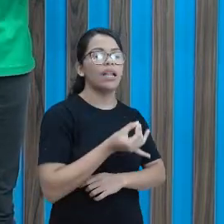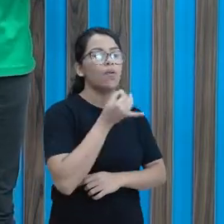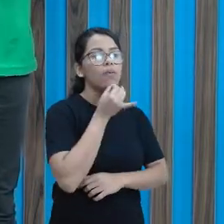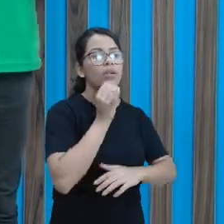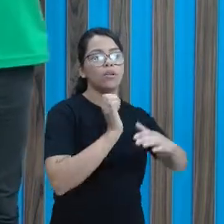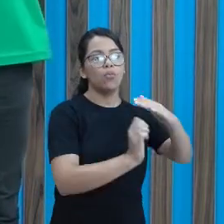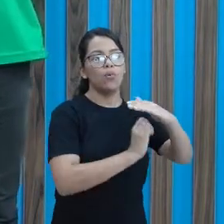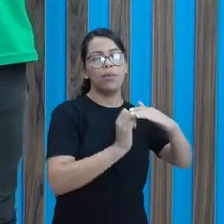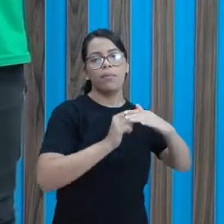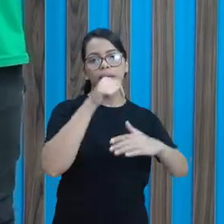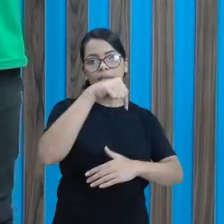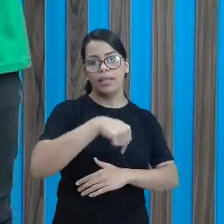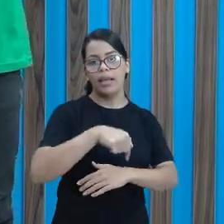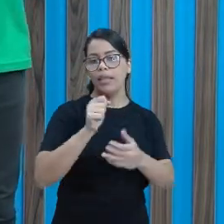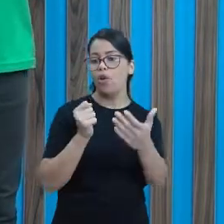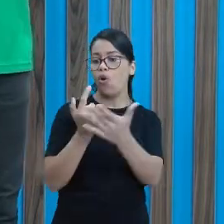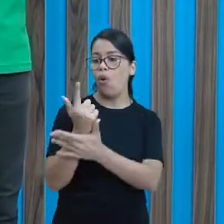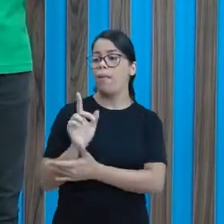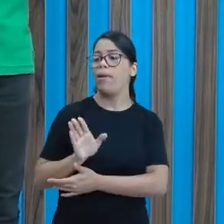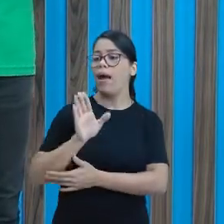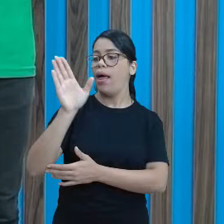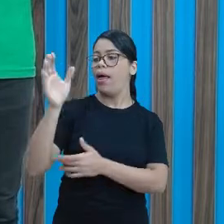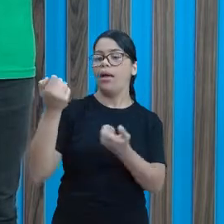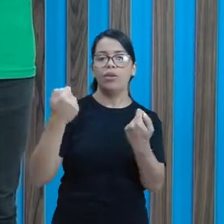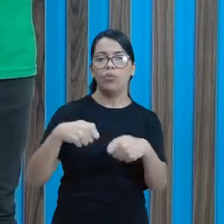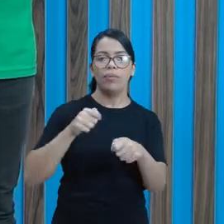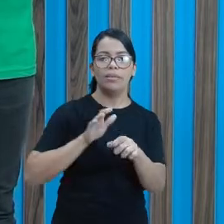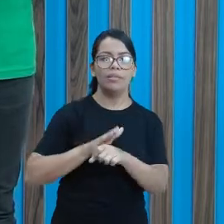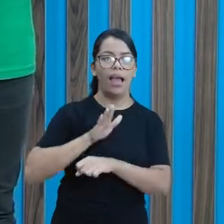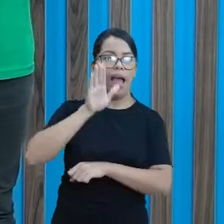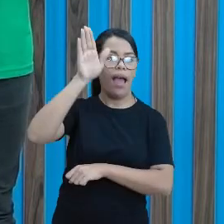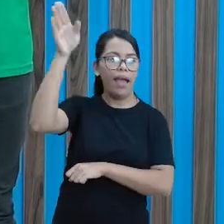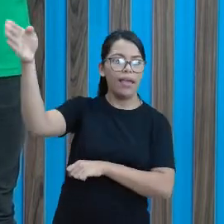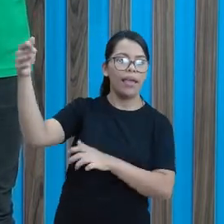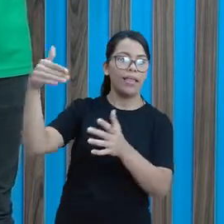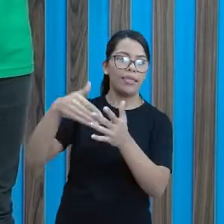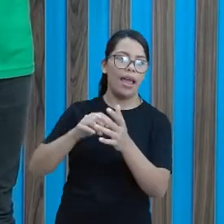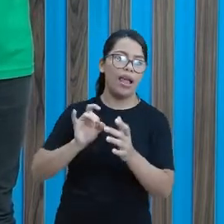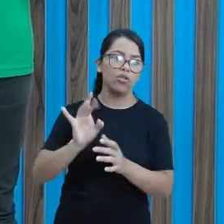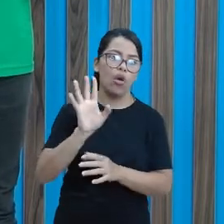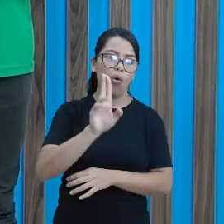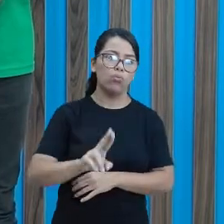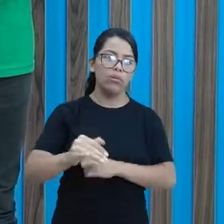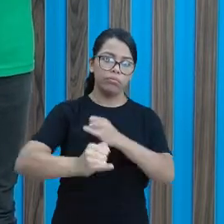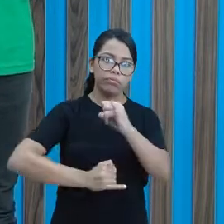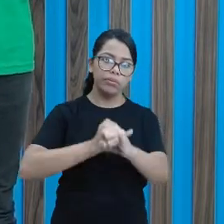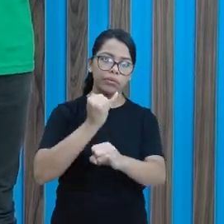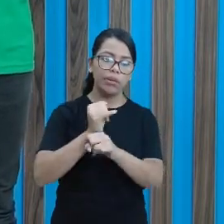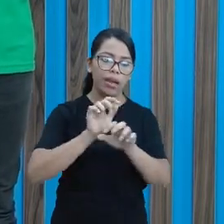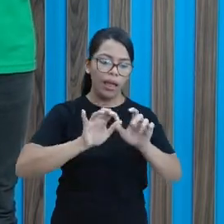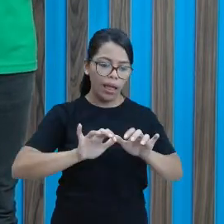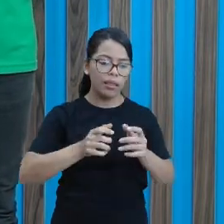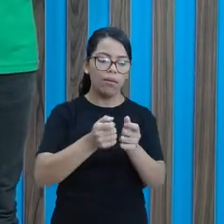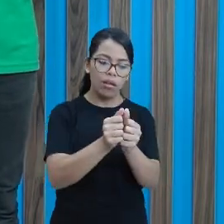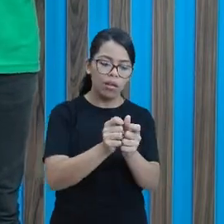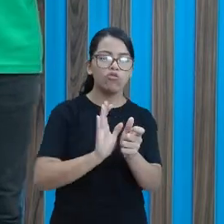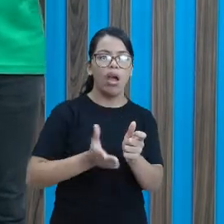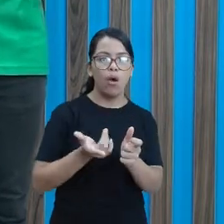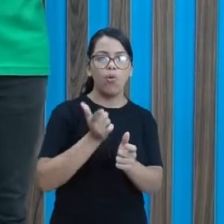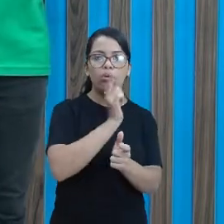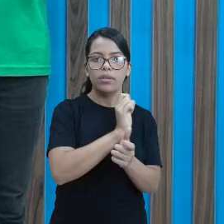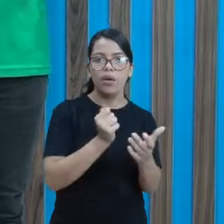comprar lá, outra empresa comprar aqui, sem precisar pegar um avião e viajar. Direto pela internet ou com o celular. Por exemplo, outra coisa é você chegar